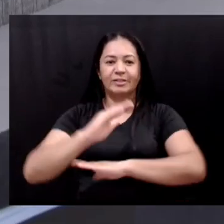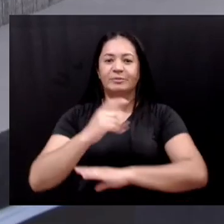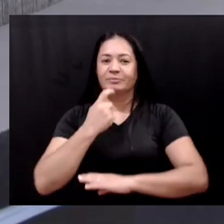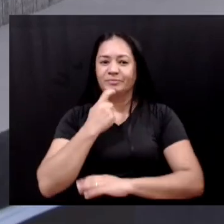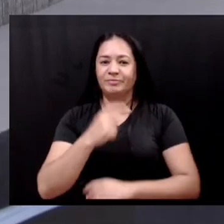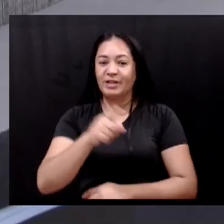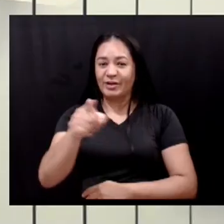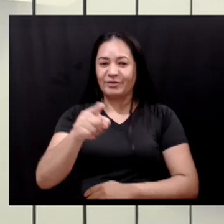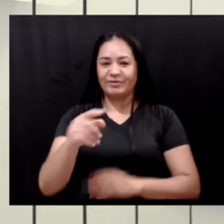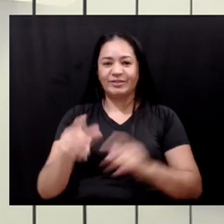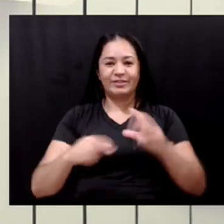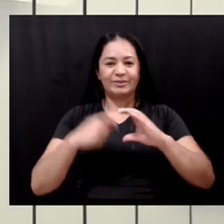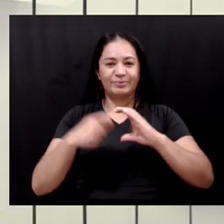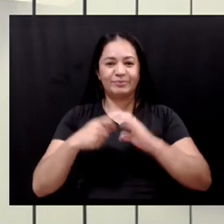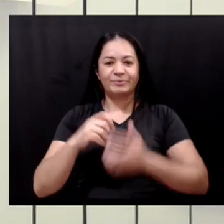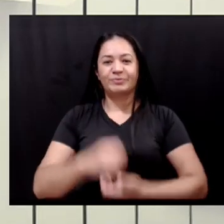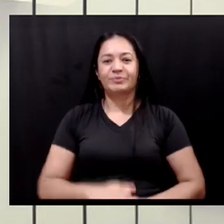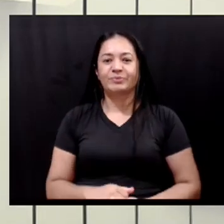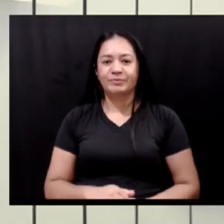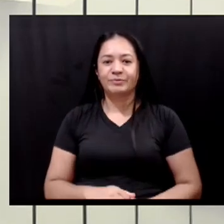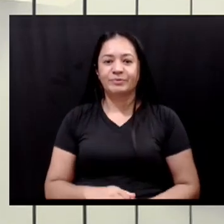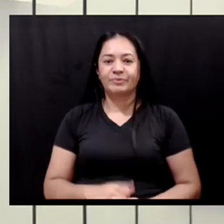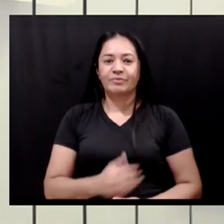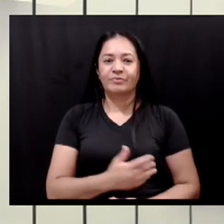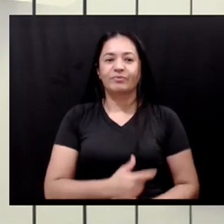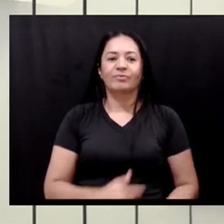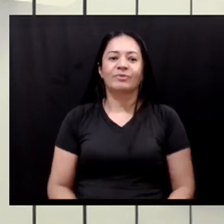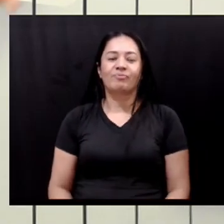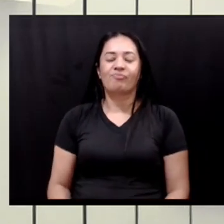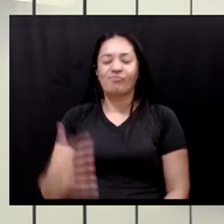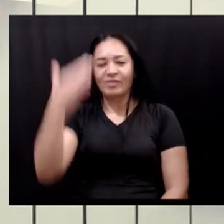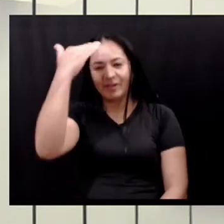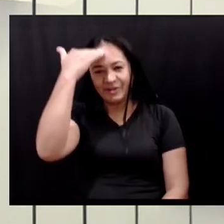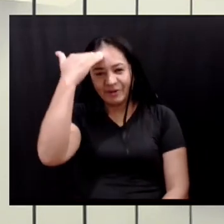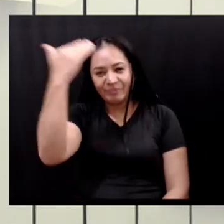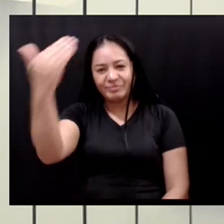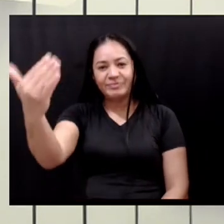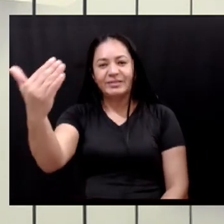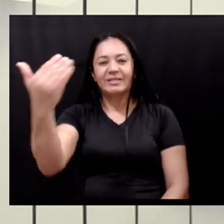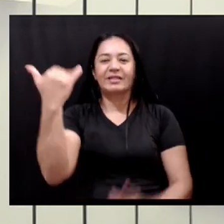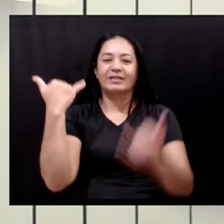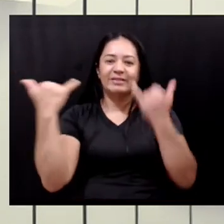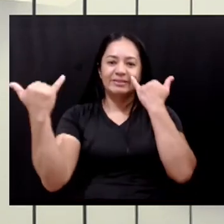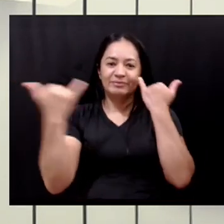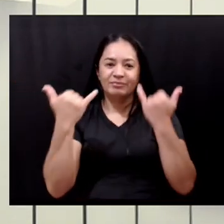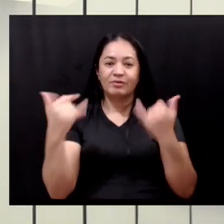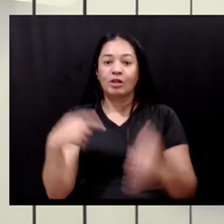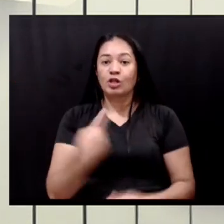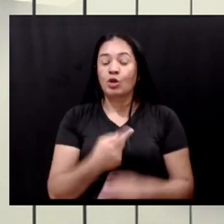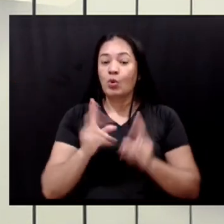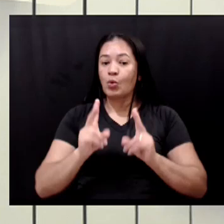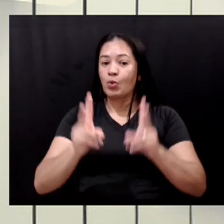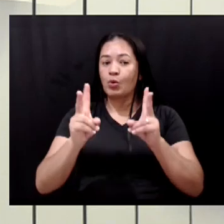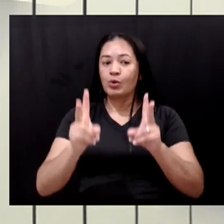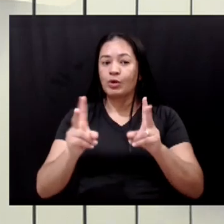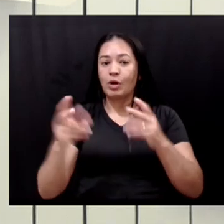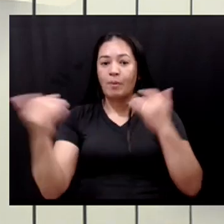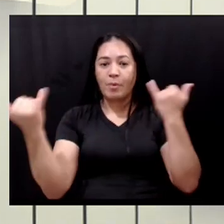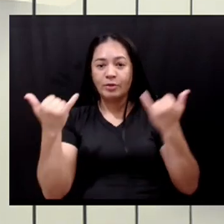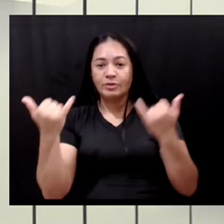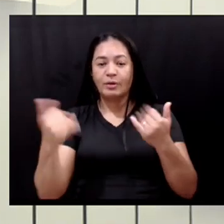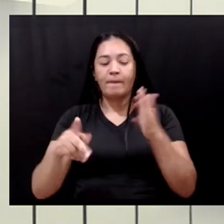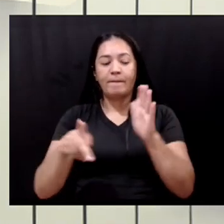Gabriel. Muito obrigado, Mina Abreu, pelas informações. A gente segue aqui com as notícias do Legislativo, porque